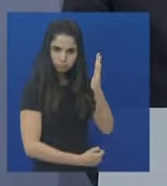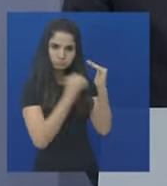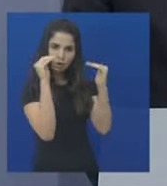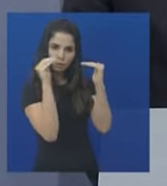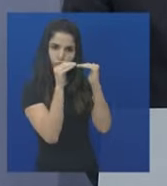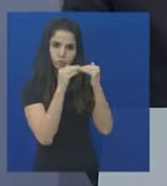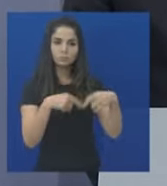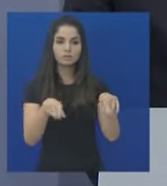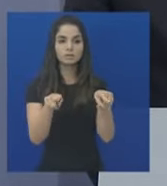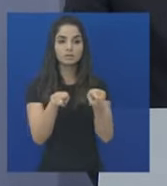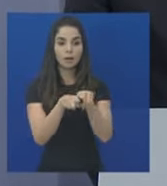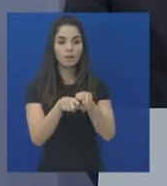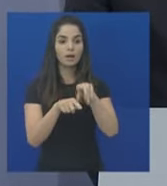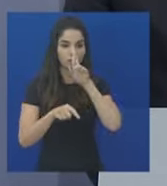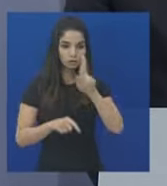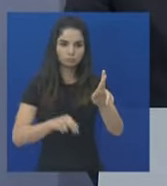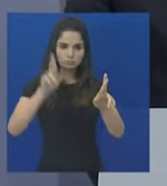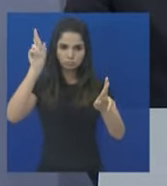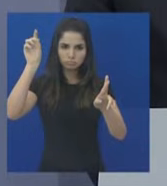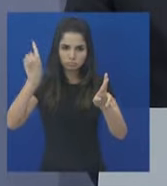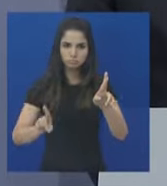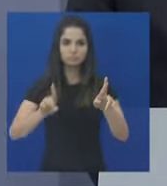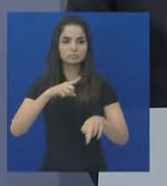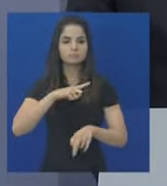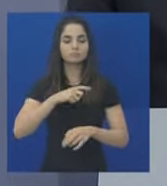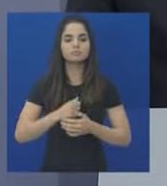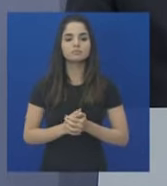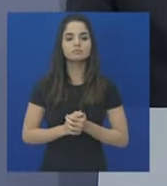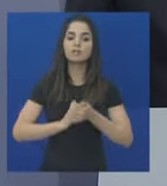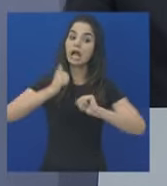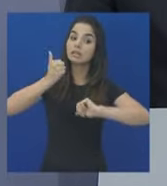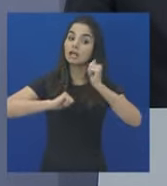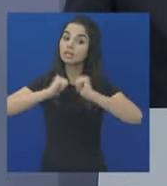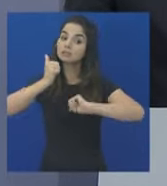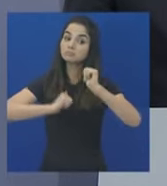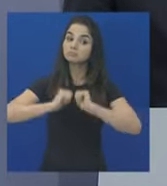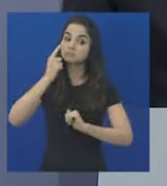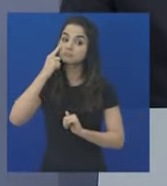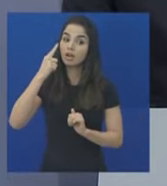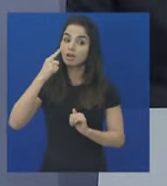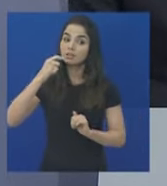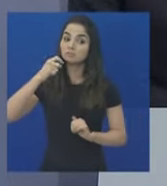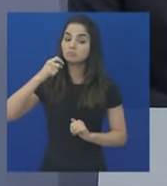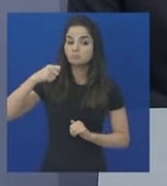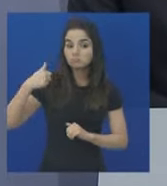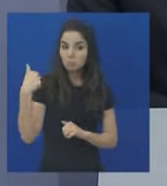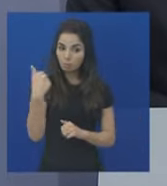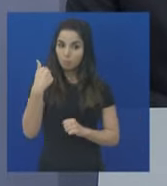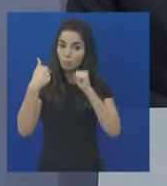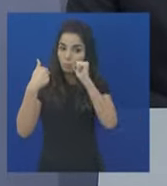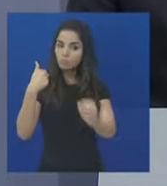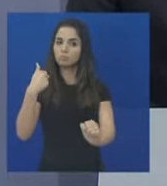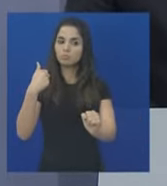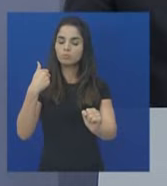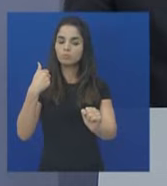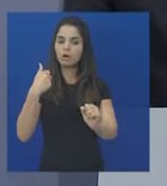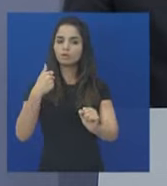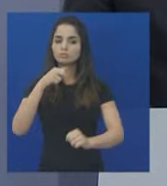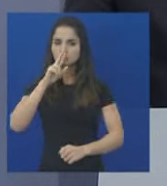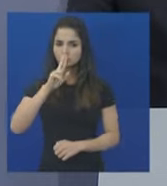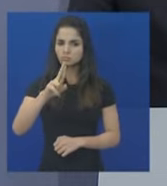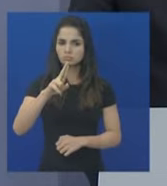previsto o direito de resposta. O pedido será analisado por nossa equipe e, se for considerado procedente, o candidato